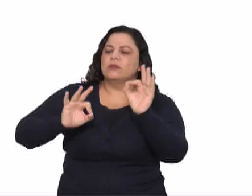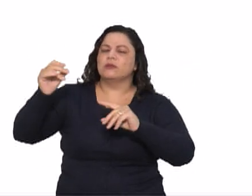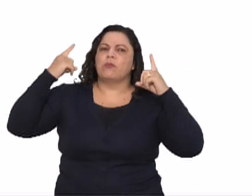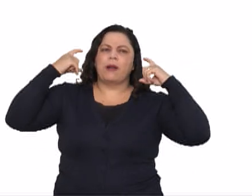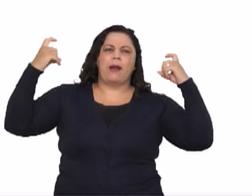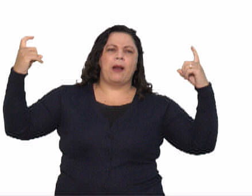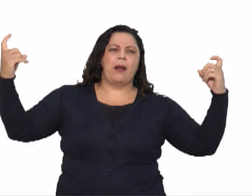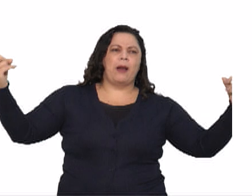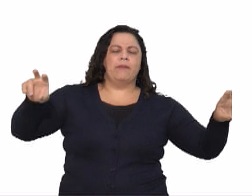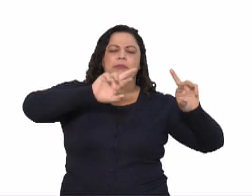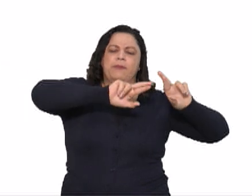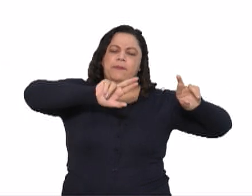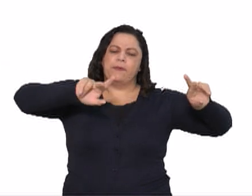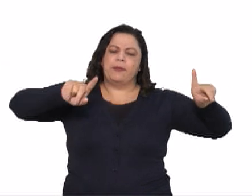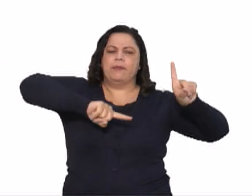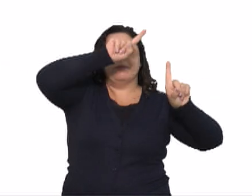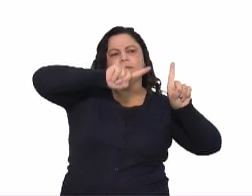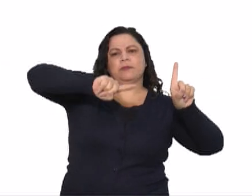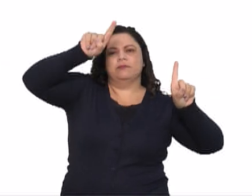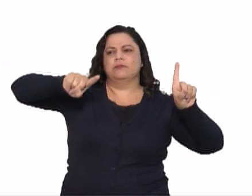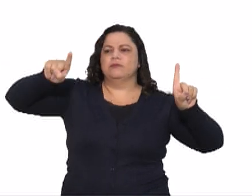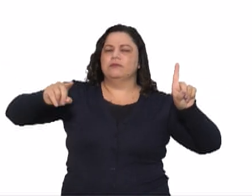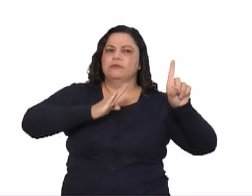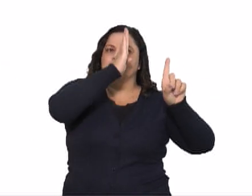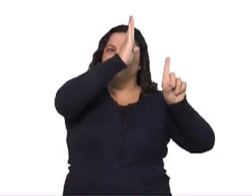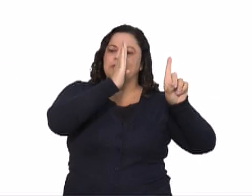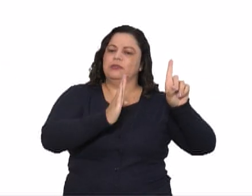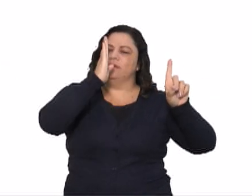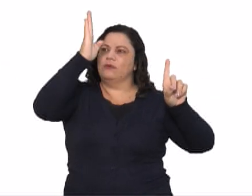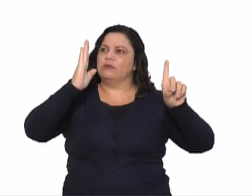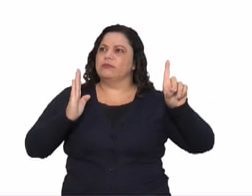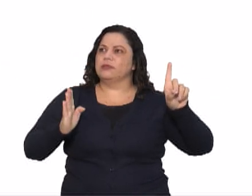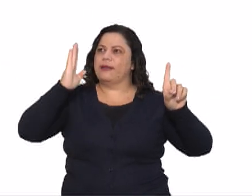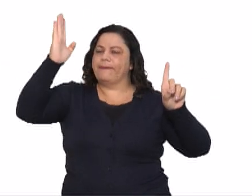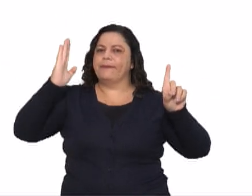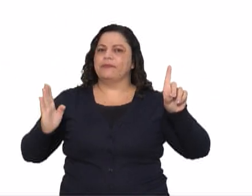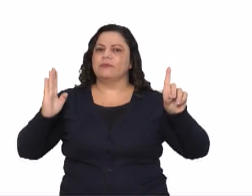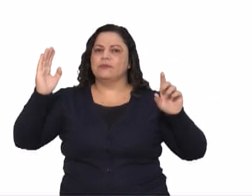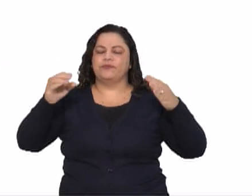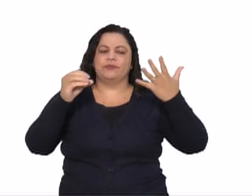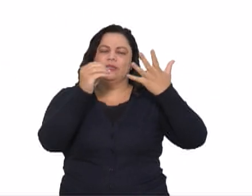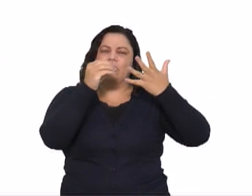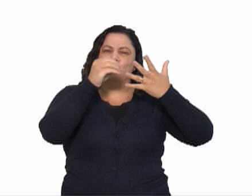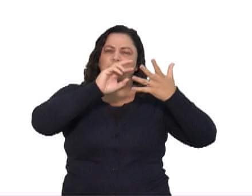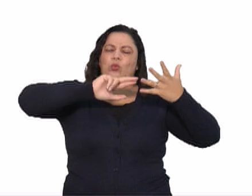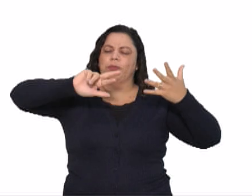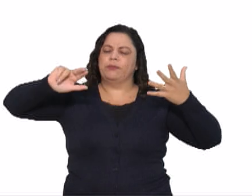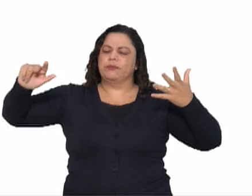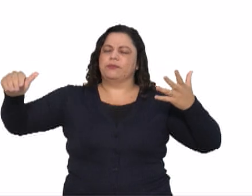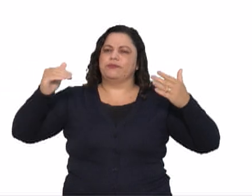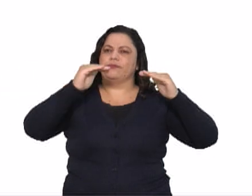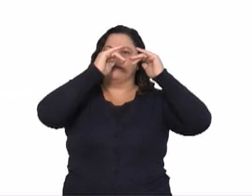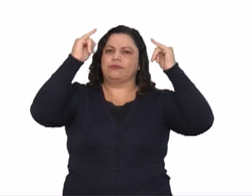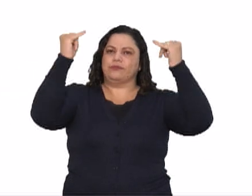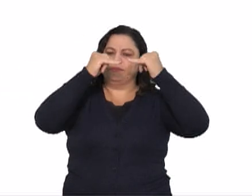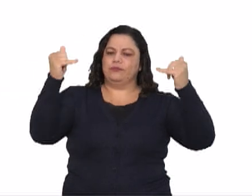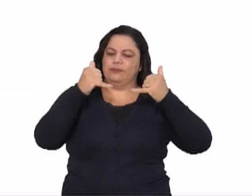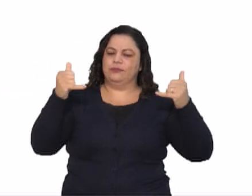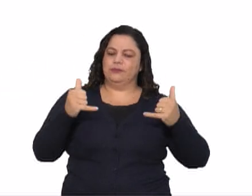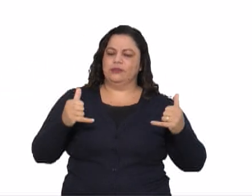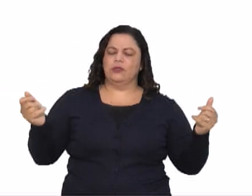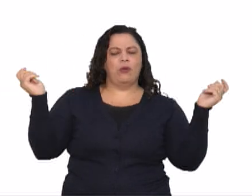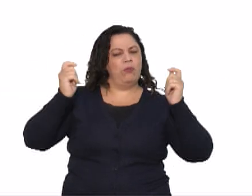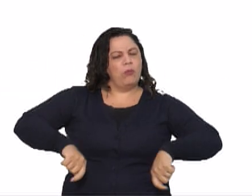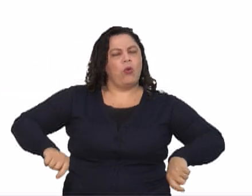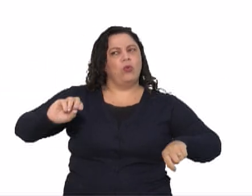com durações diferentes. Duração é a questão do tempo, o tempo da nota musical, que pode ou não